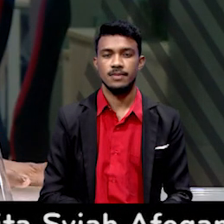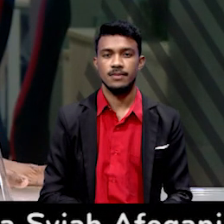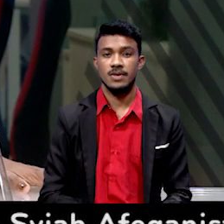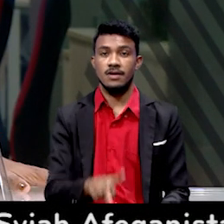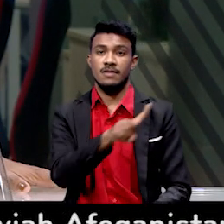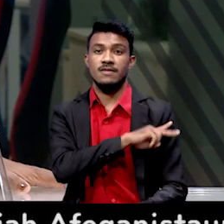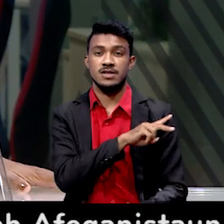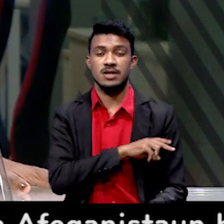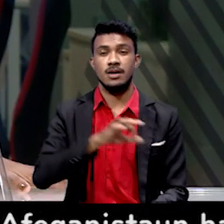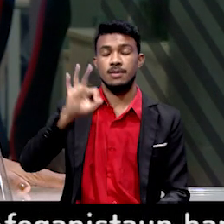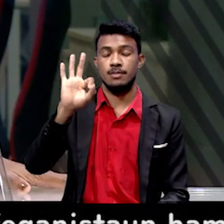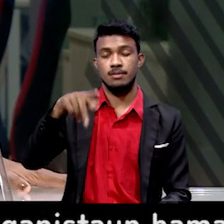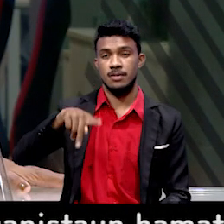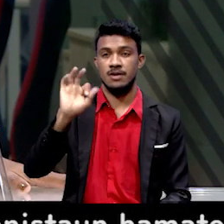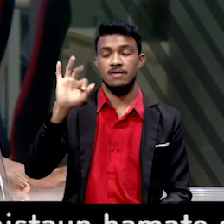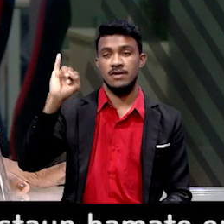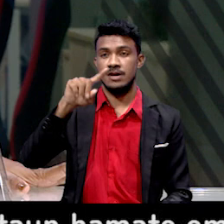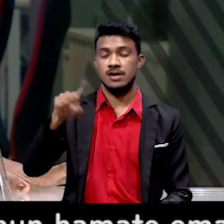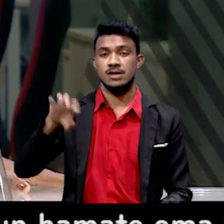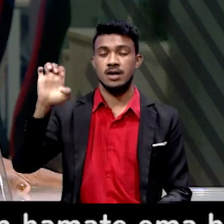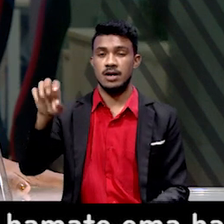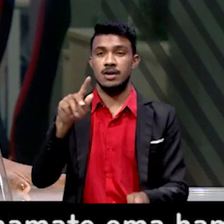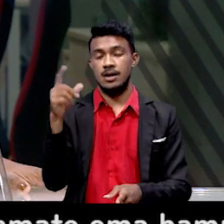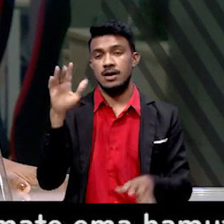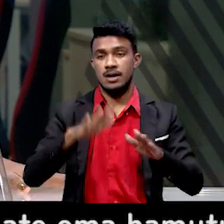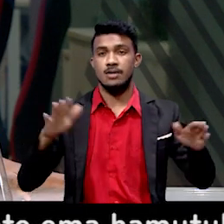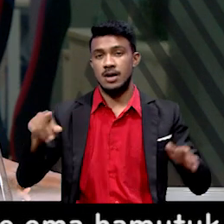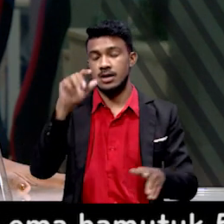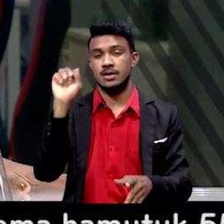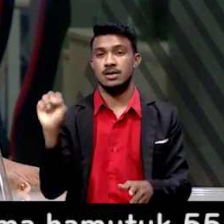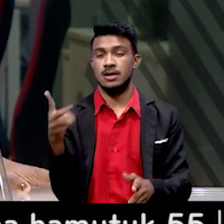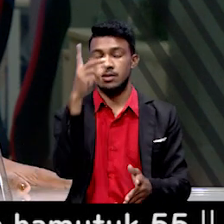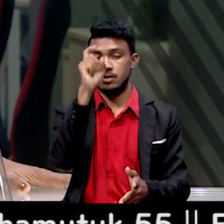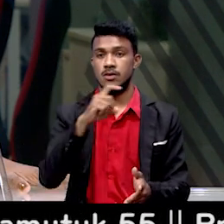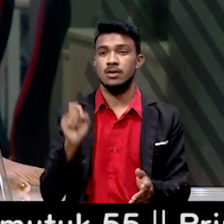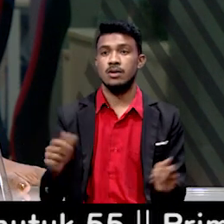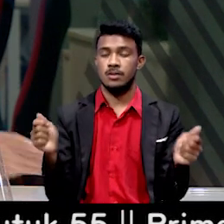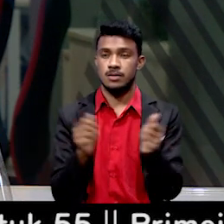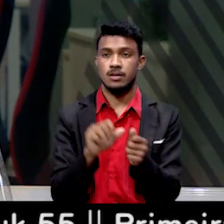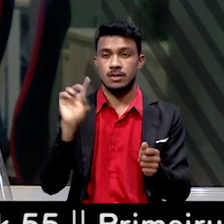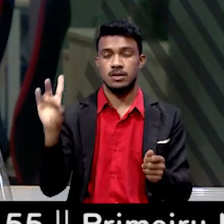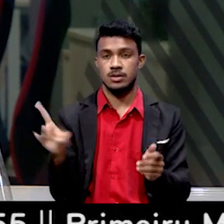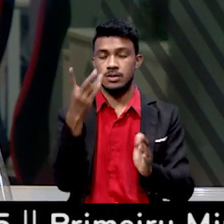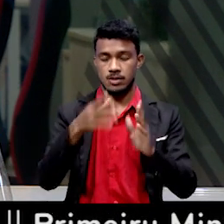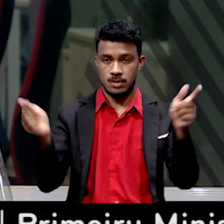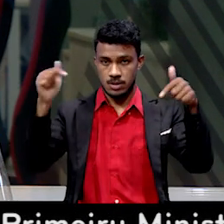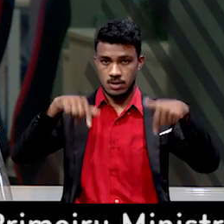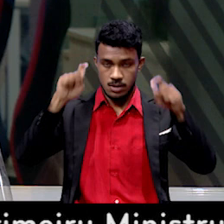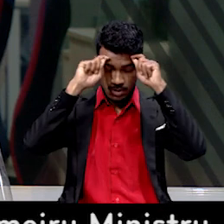Vacina Pfizer bala para cuidar sanuluresin rua to sanuluresin hitu hamu tuk do serihung atu sideresing to na ya Timor